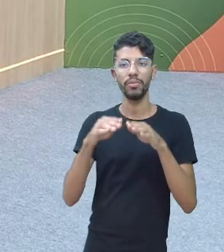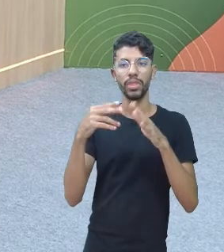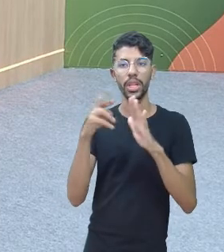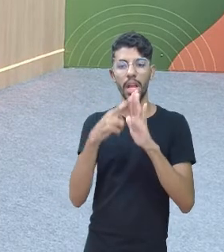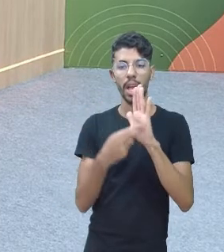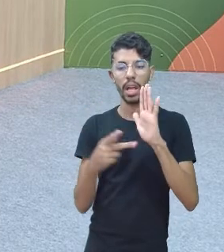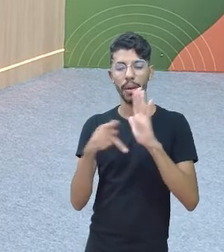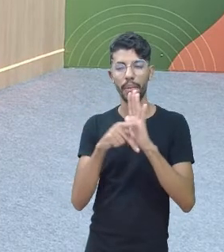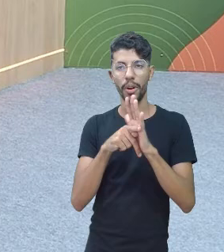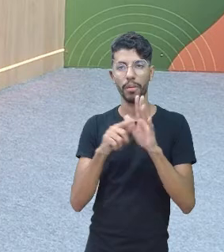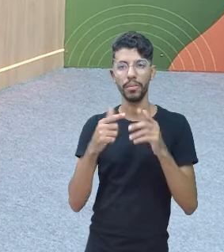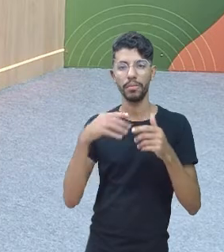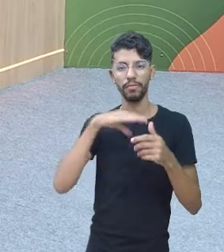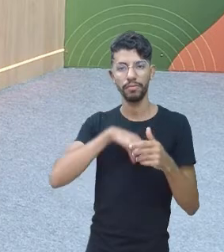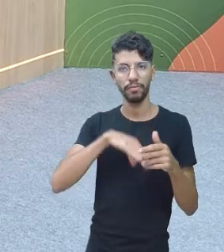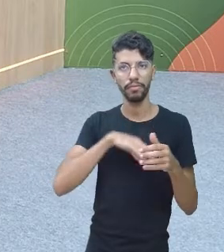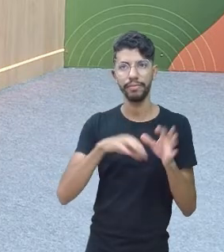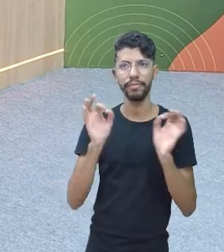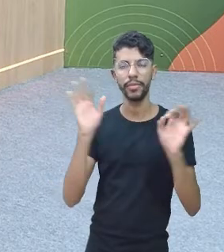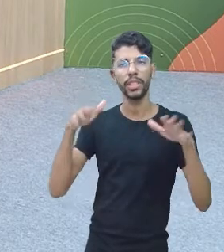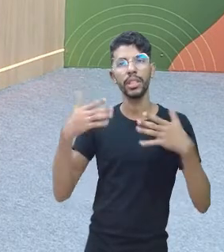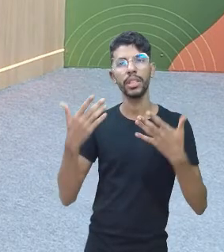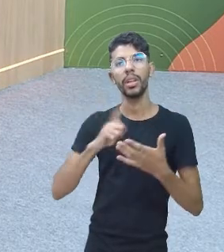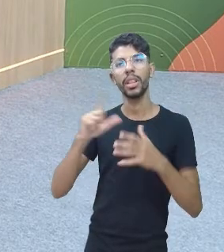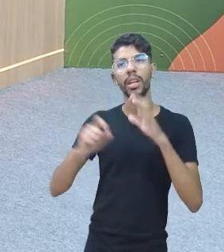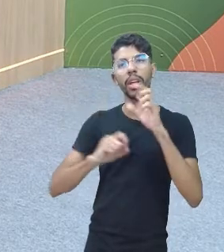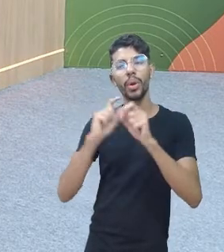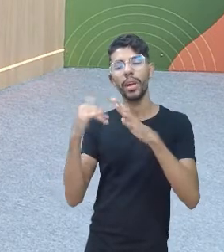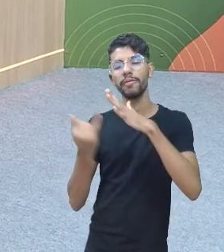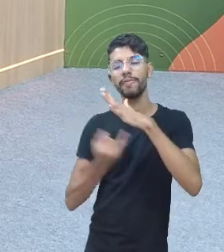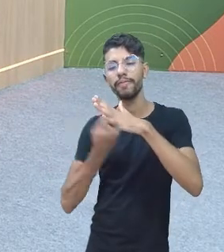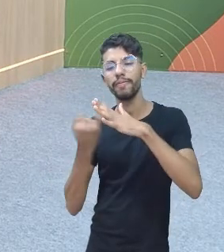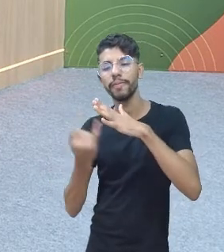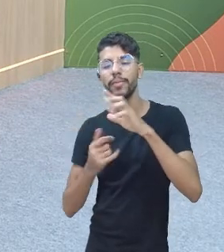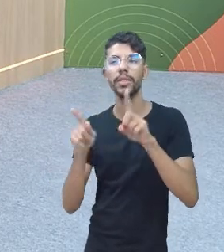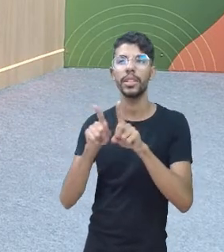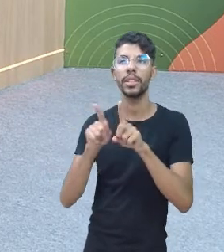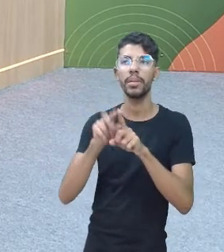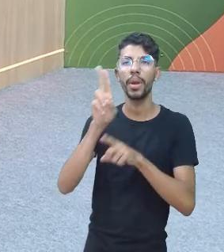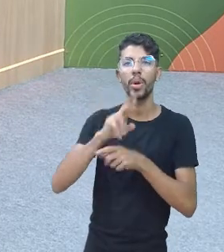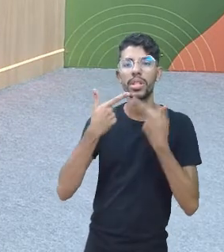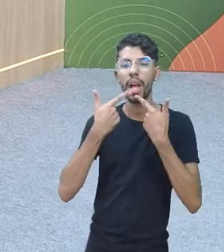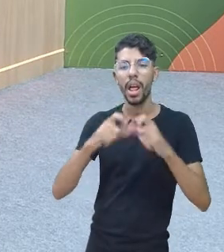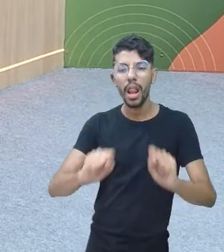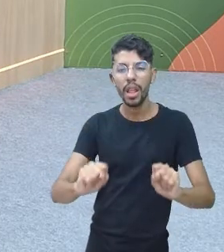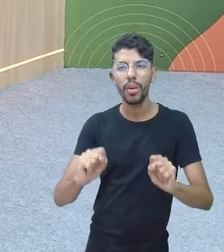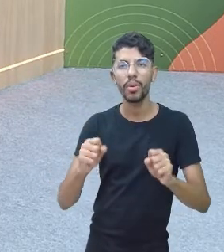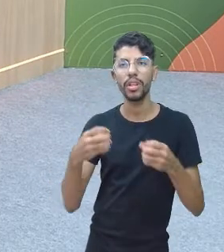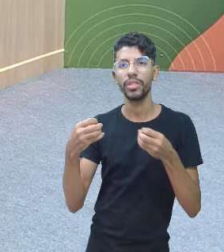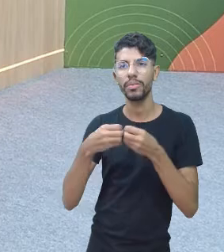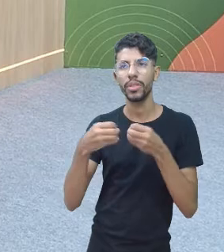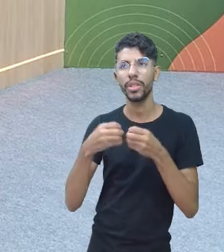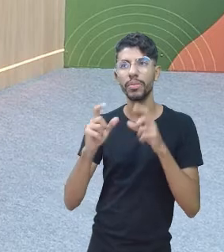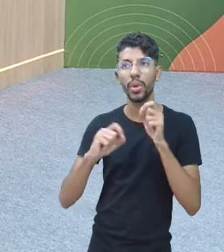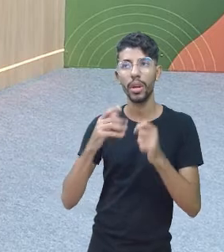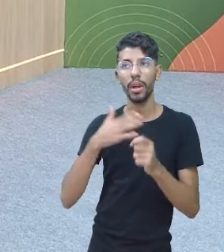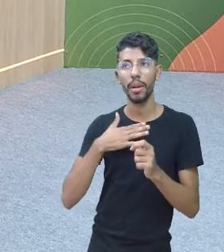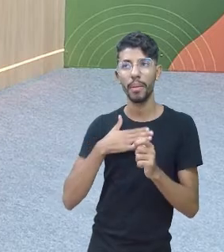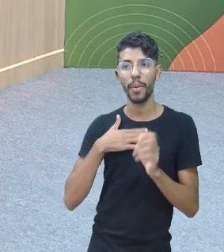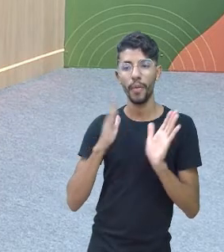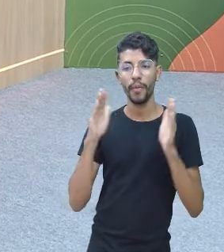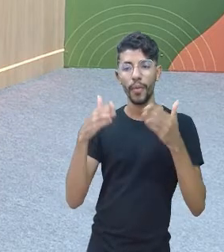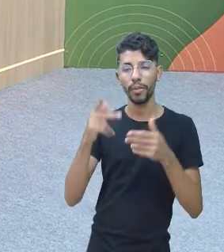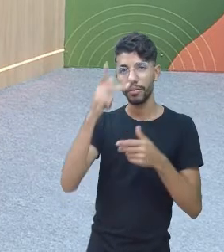mais formais. Então, eu tenho a informalidade, eu tenho a utilização de uma linguagem que aproxime o meu público leitor,